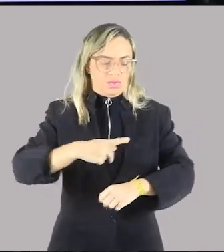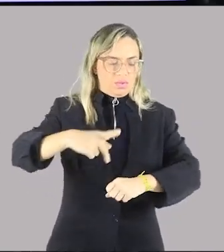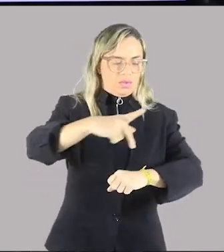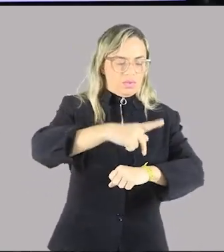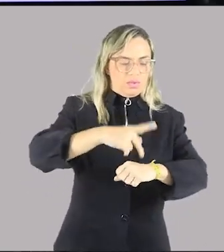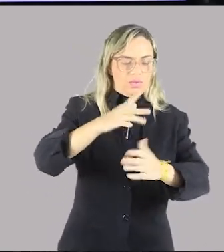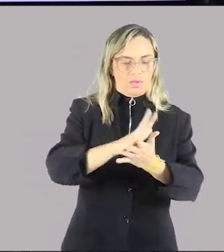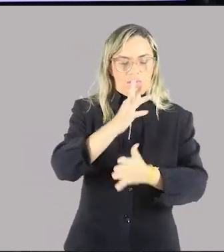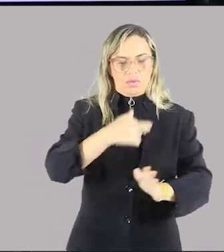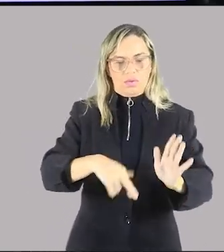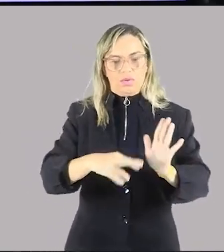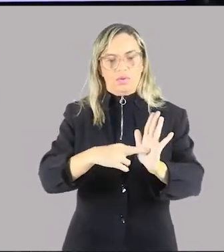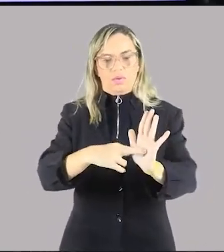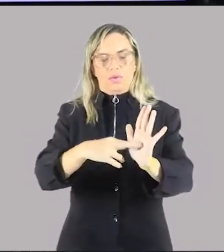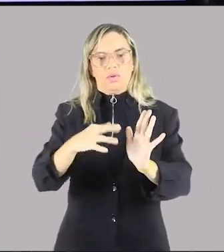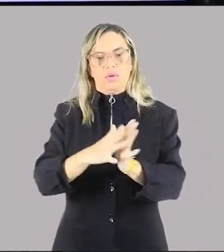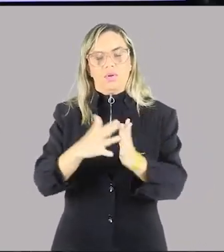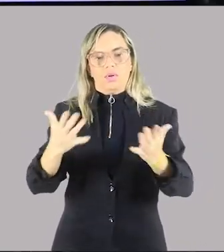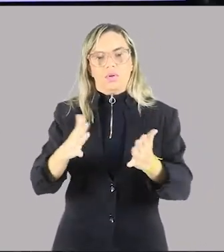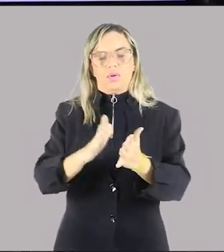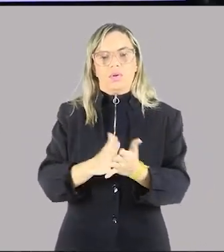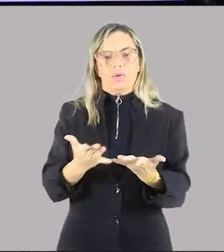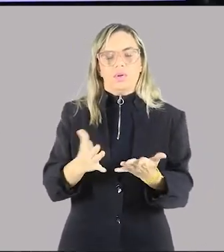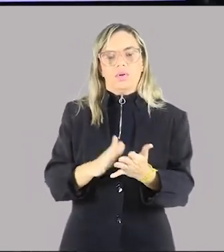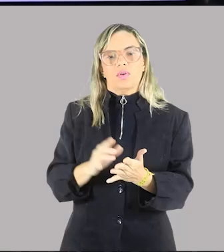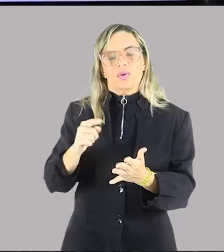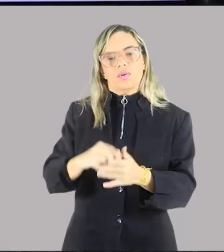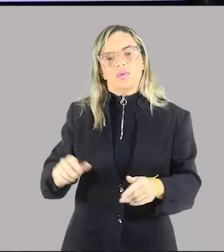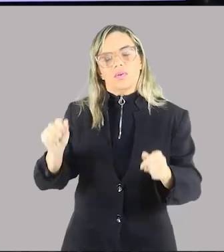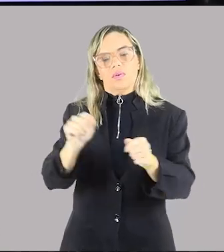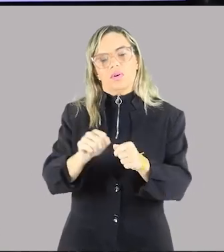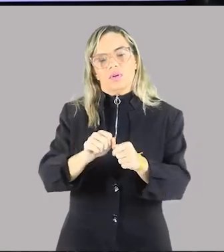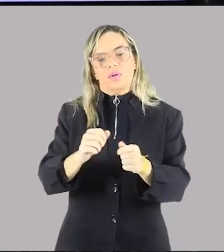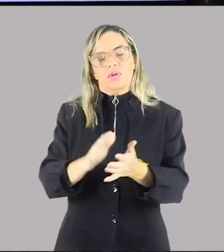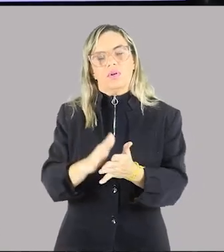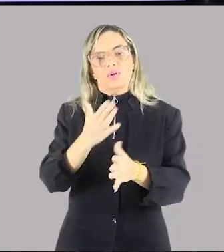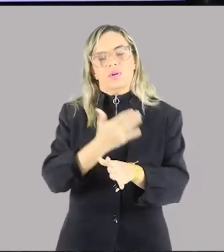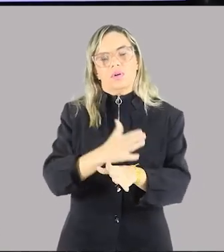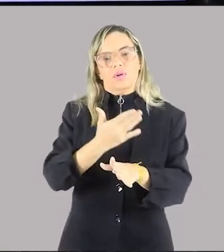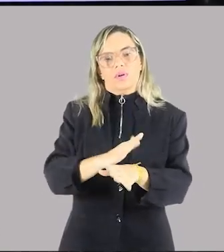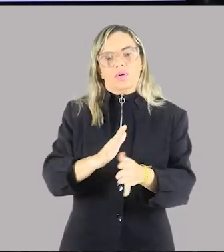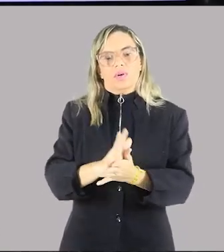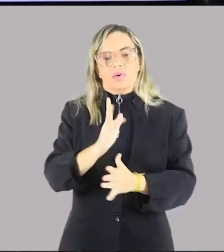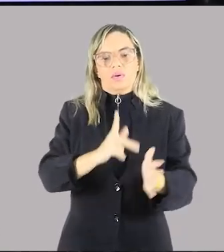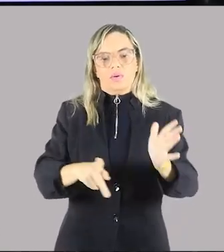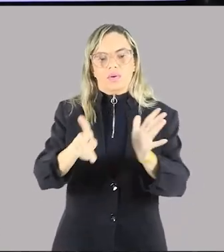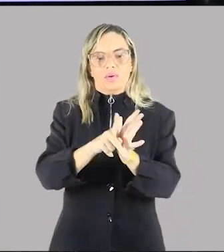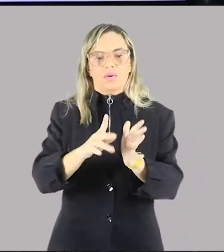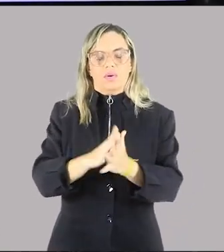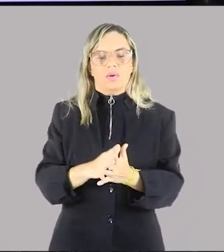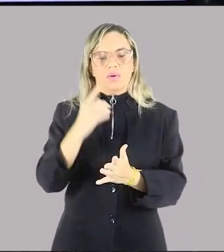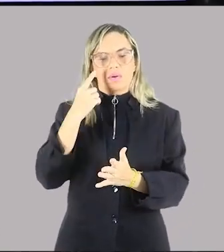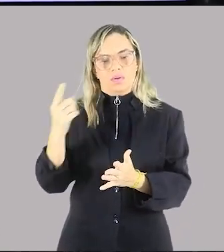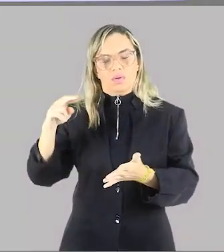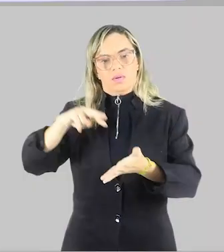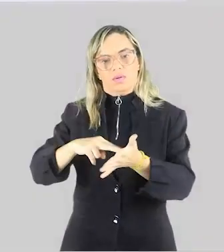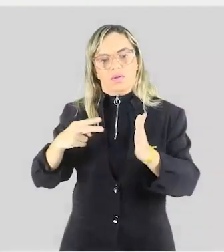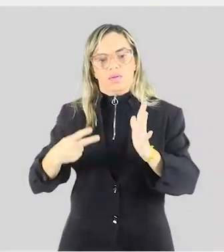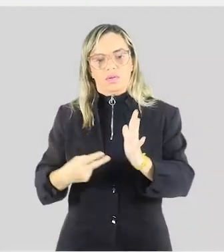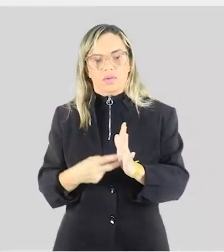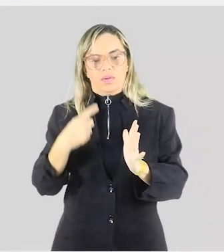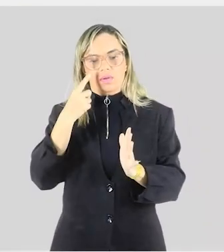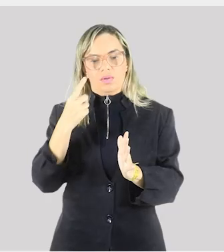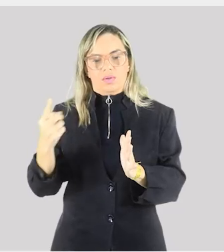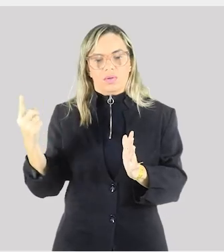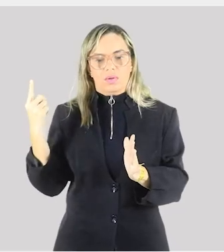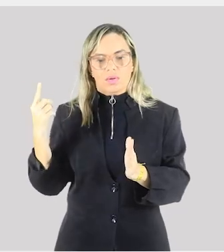do Estado não existe, o Estado age por si mesmo, certo? Perfeito. Então, nesse sentido, é que nós